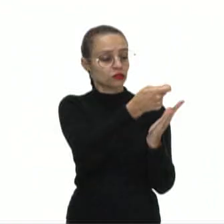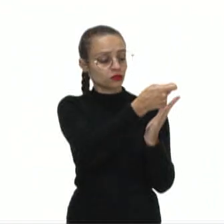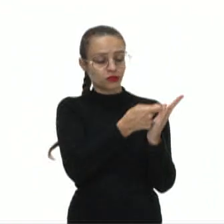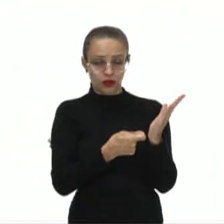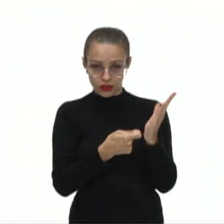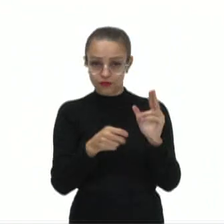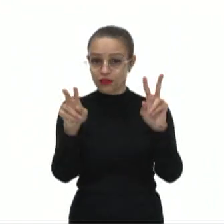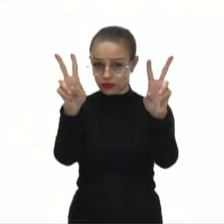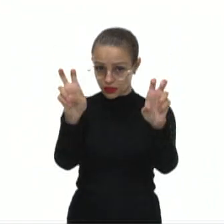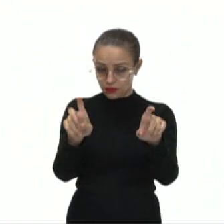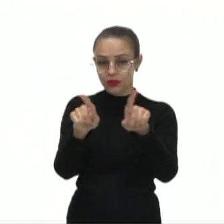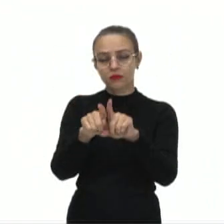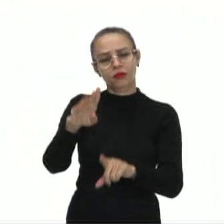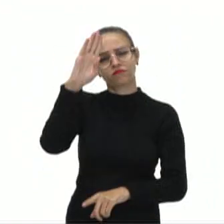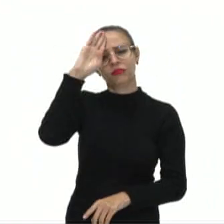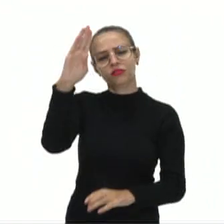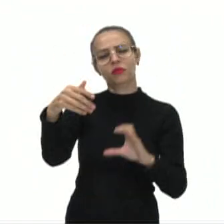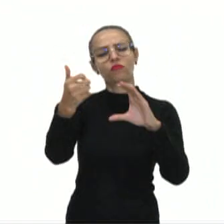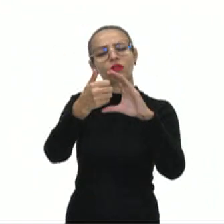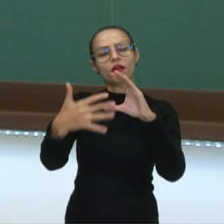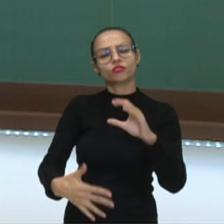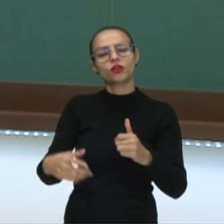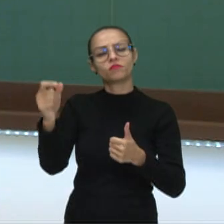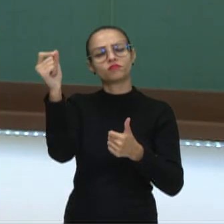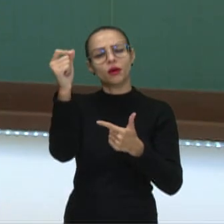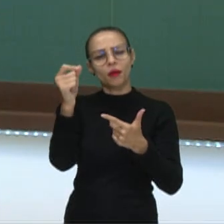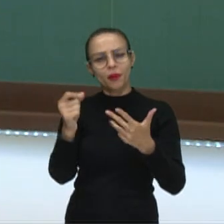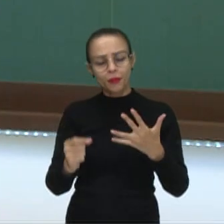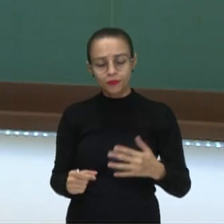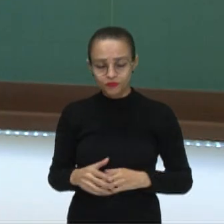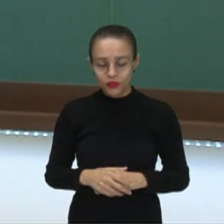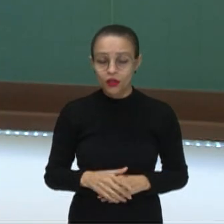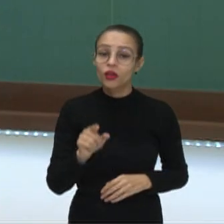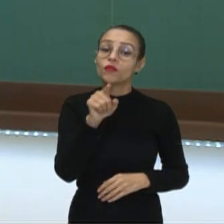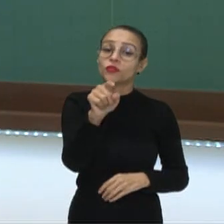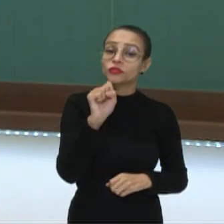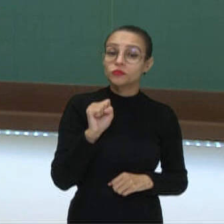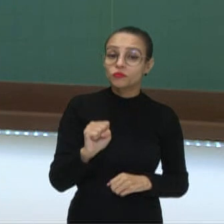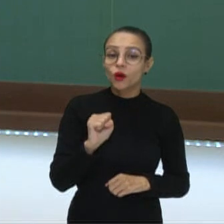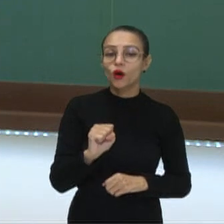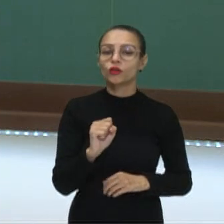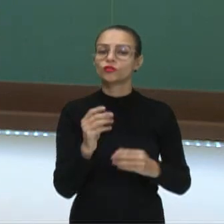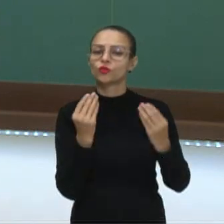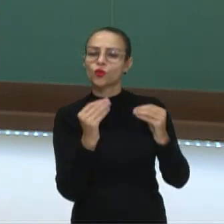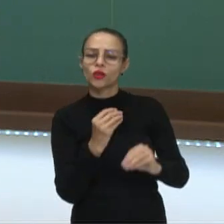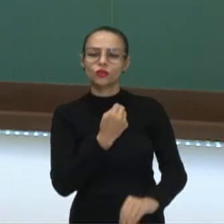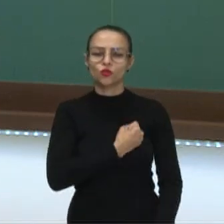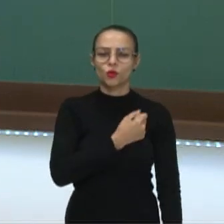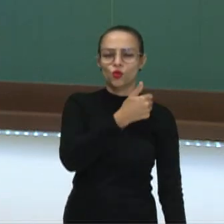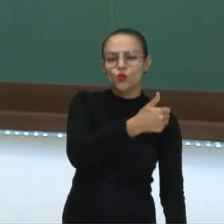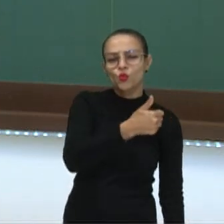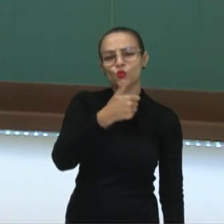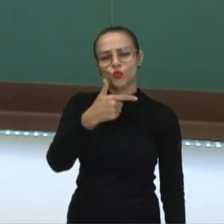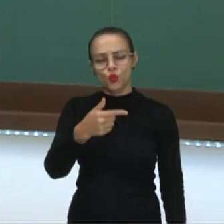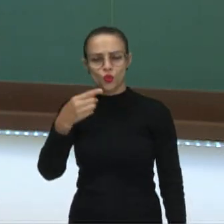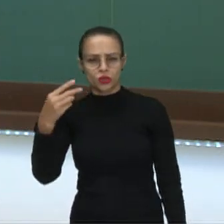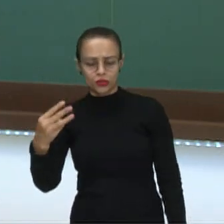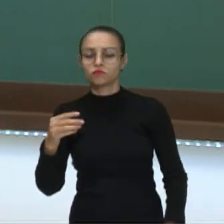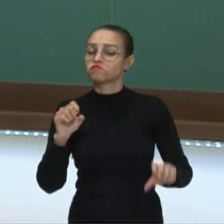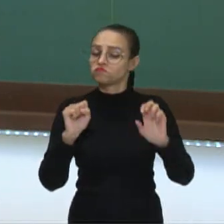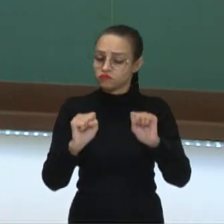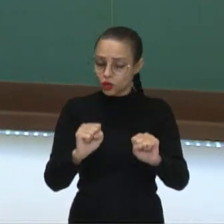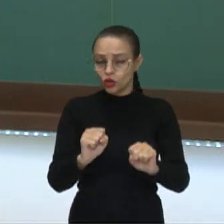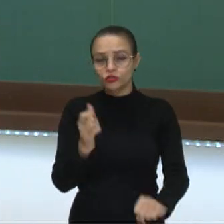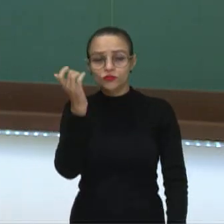e características principais. Então, nesse momento, se você quiser já colocar aí a numeração, ó, poema 1, poema 2 e tal, já